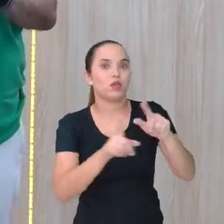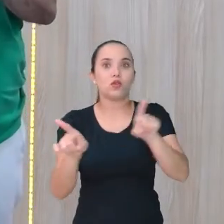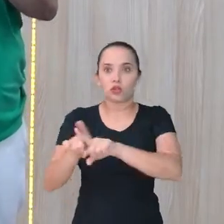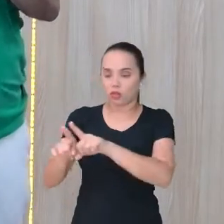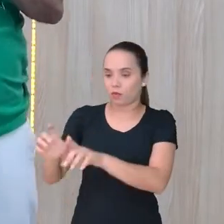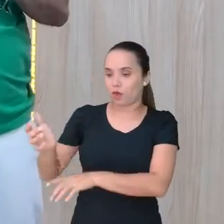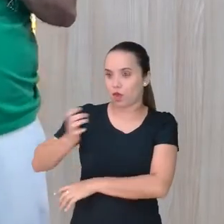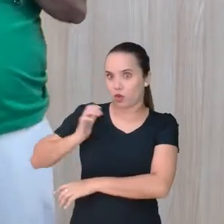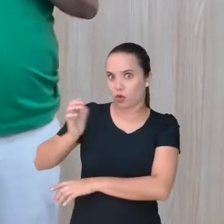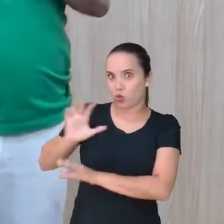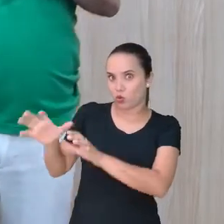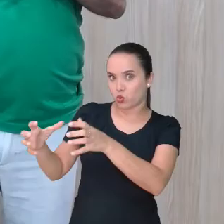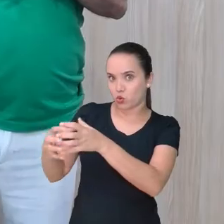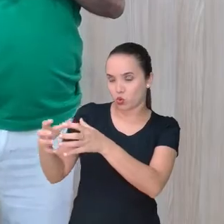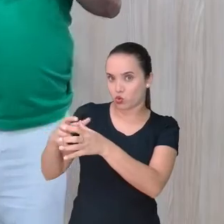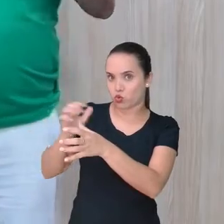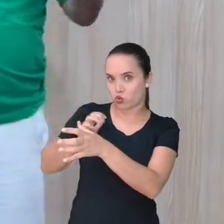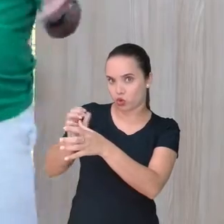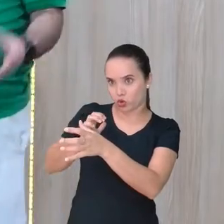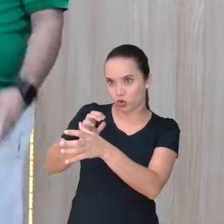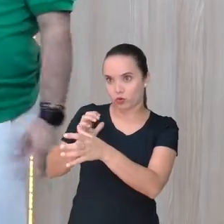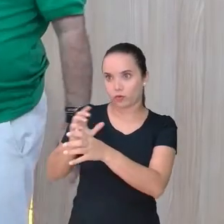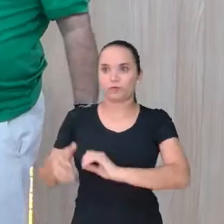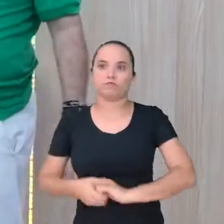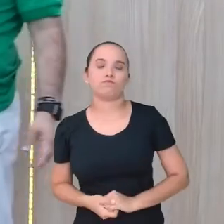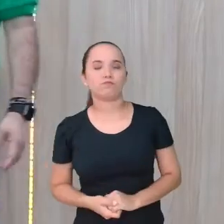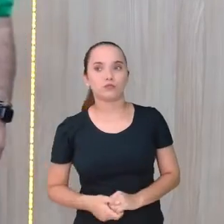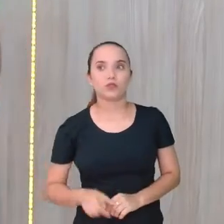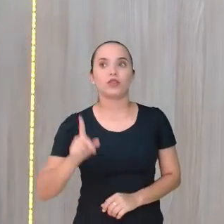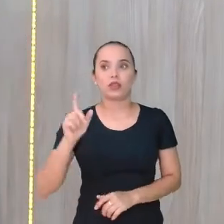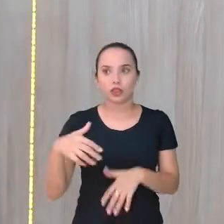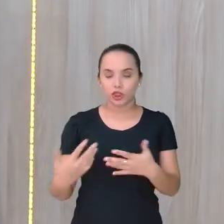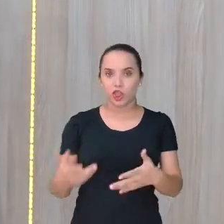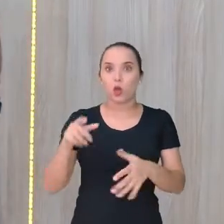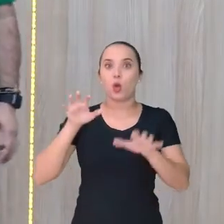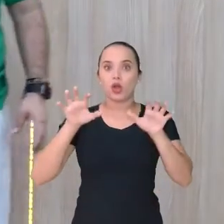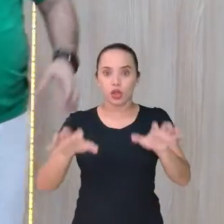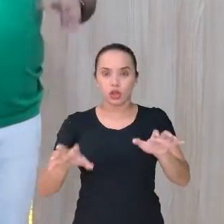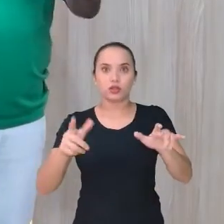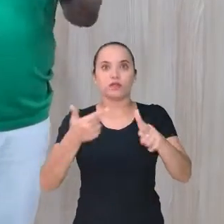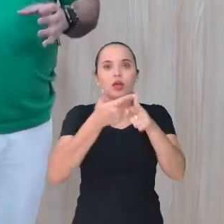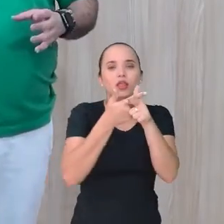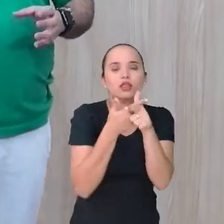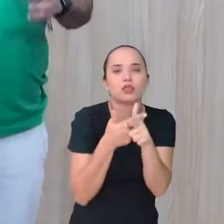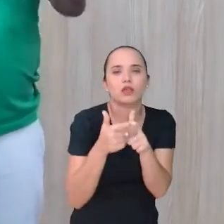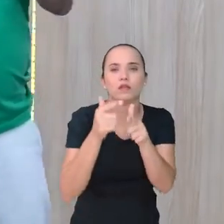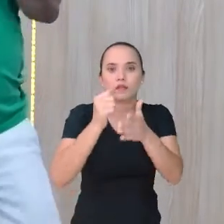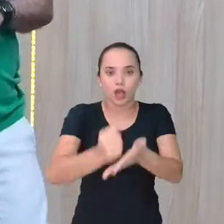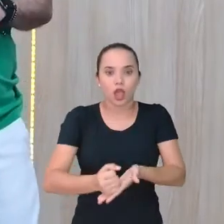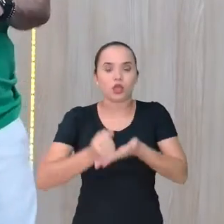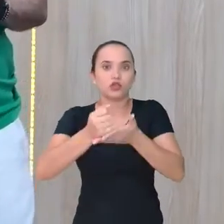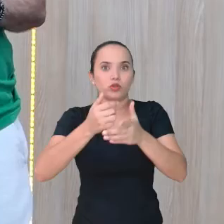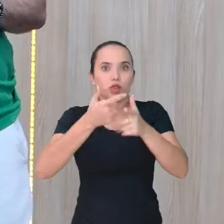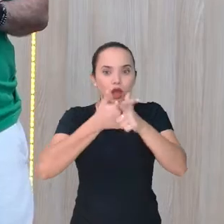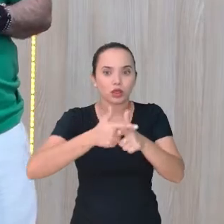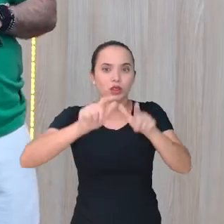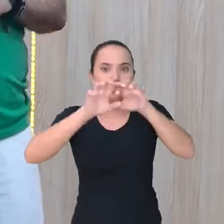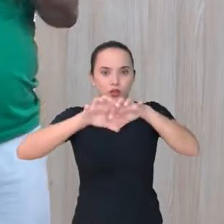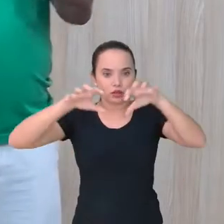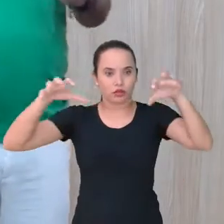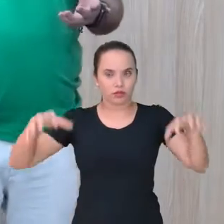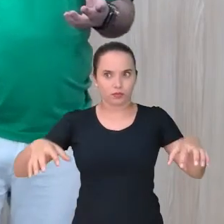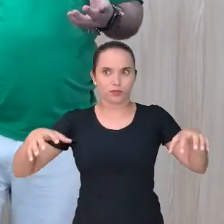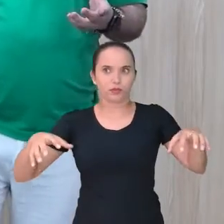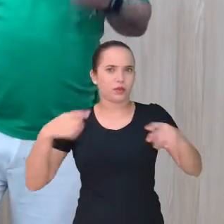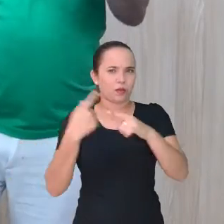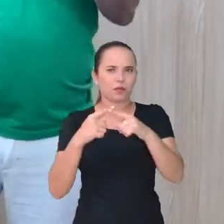contribuir para a divisão aqui, a fragmentação do poder. Porque quem é que tinha o poder de fato, né,